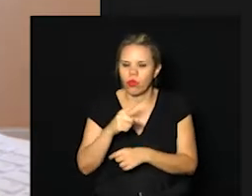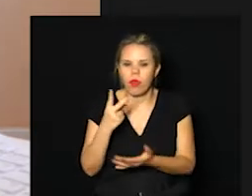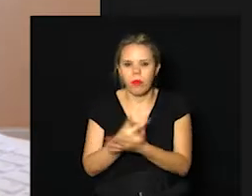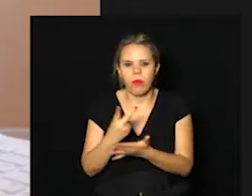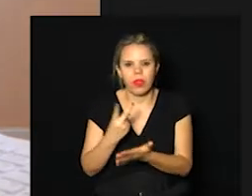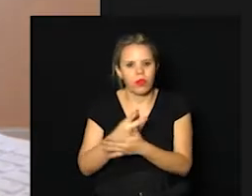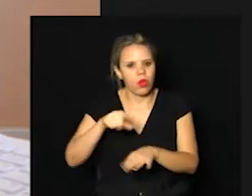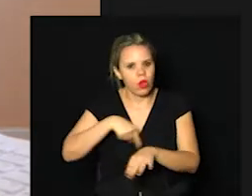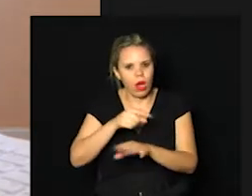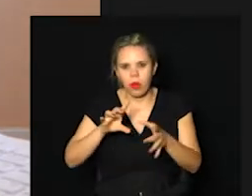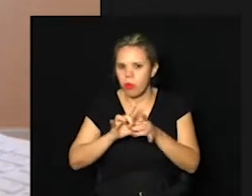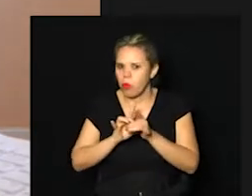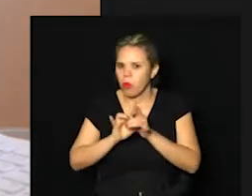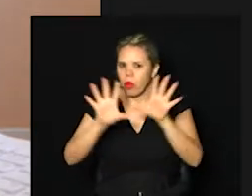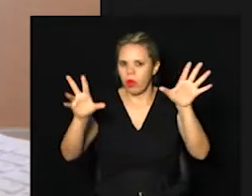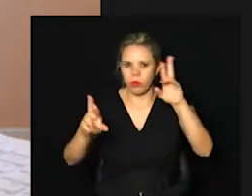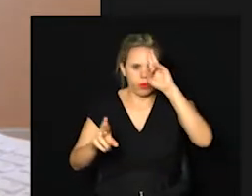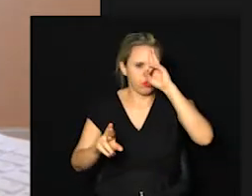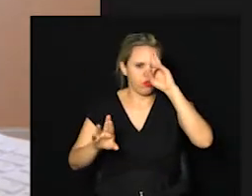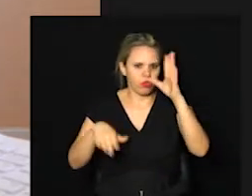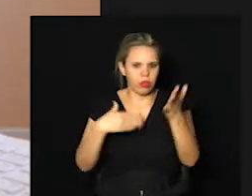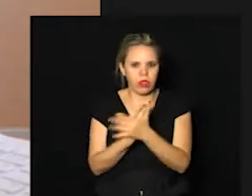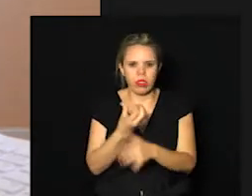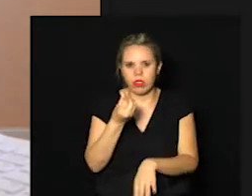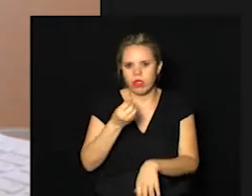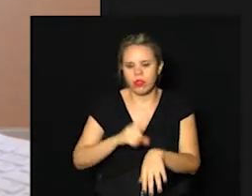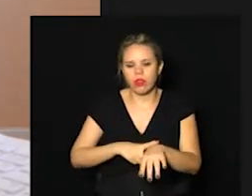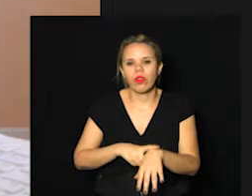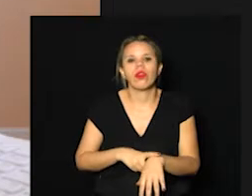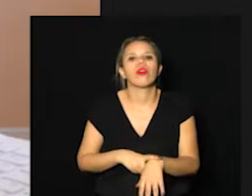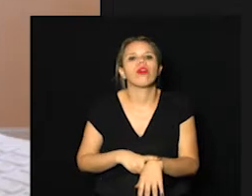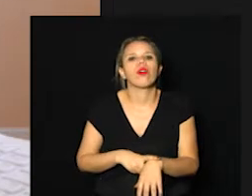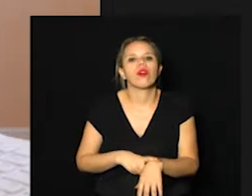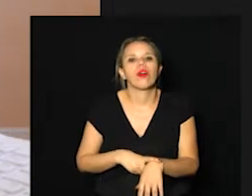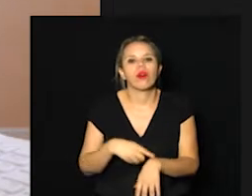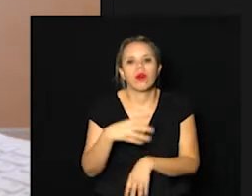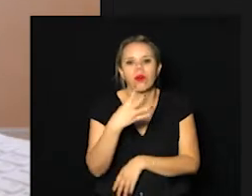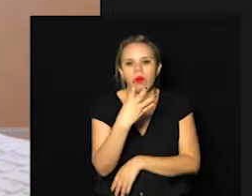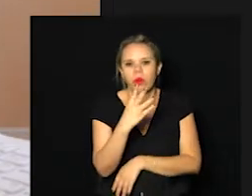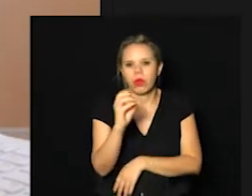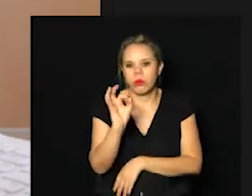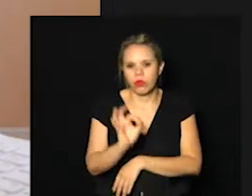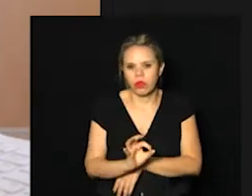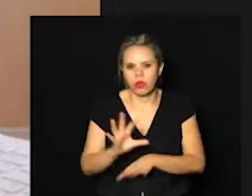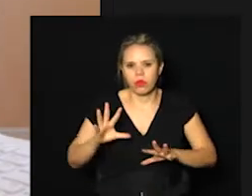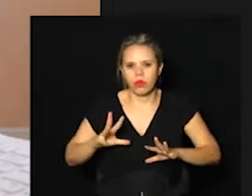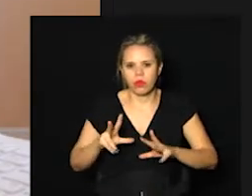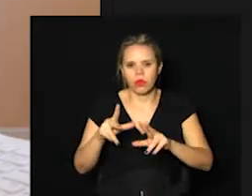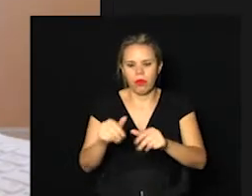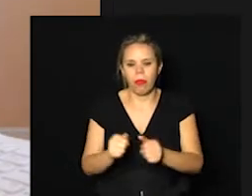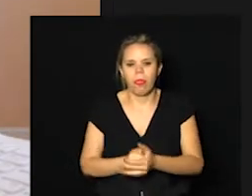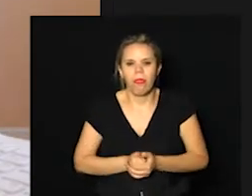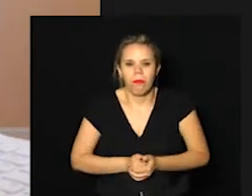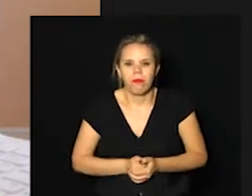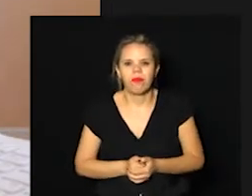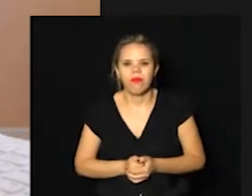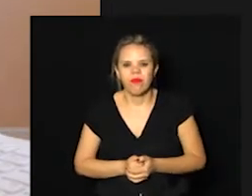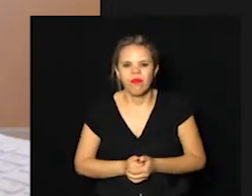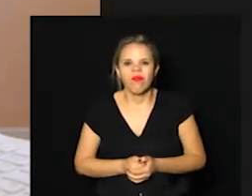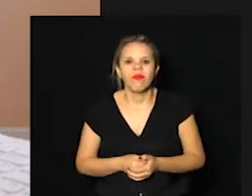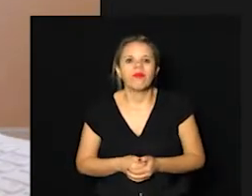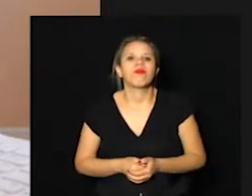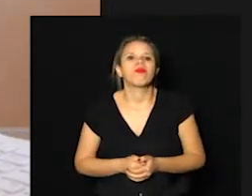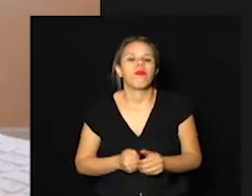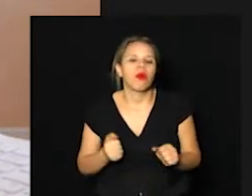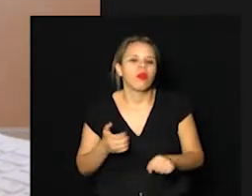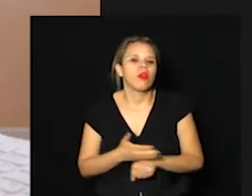horário para todo mundo, do meio-dia às 6. Capacidade 40% para todos, válidos podem participar, só